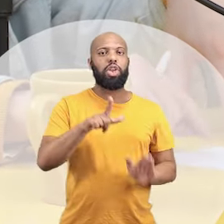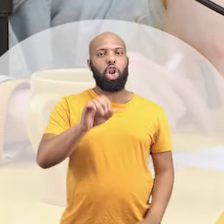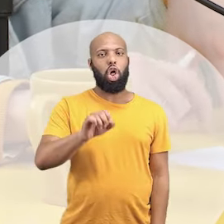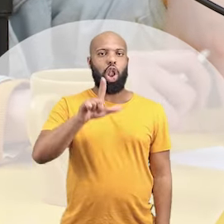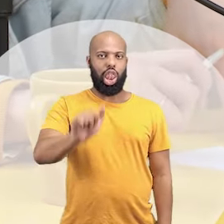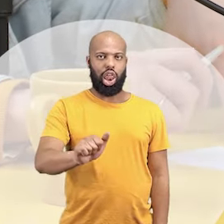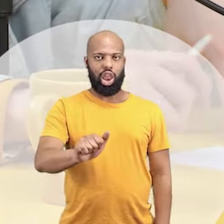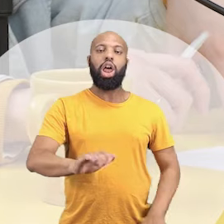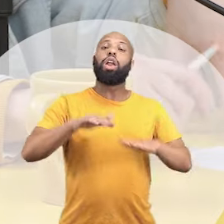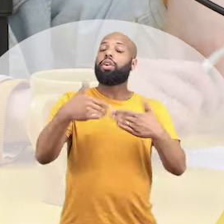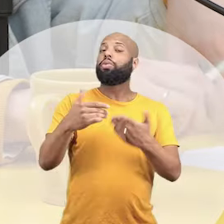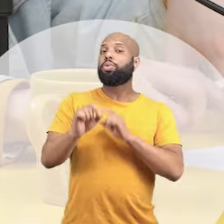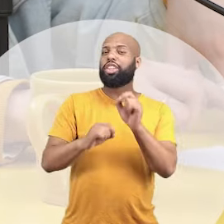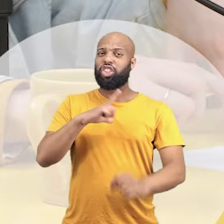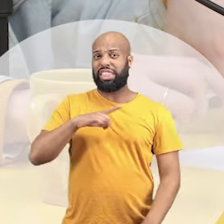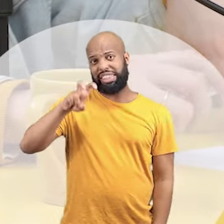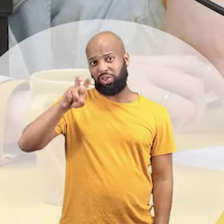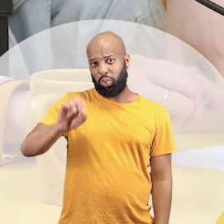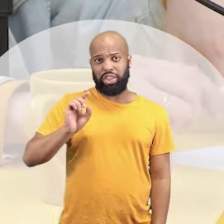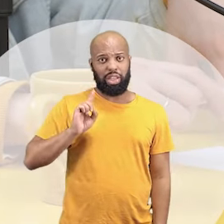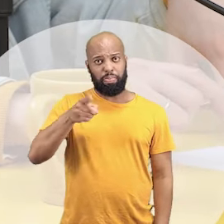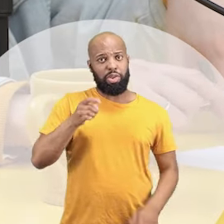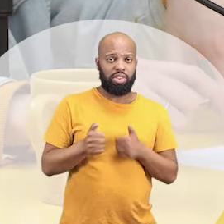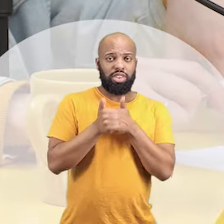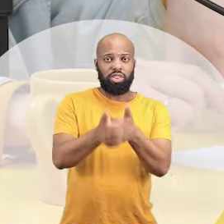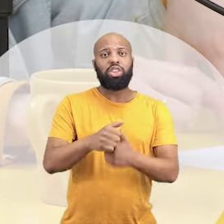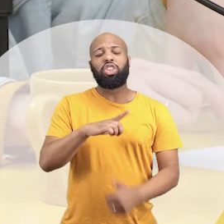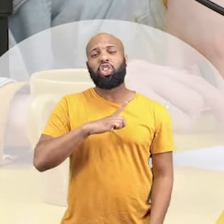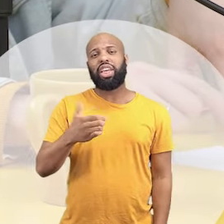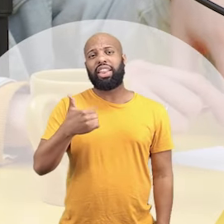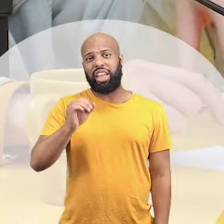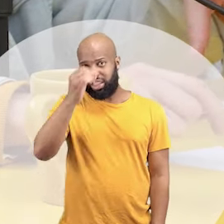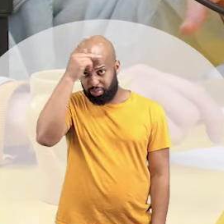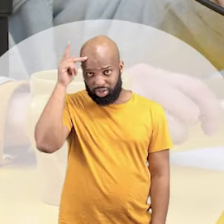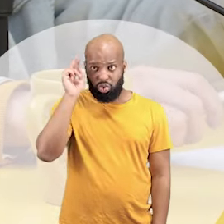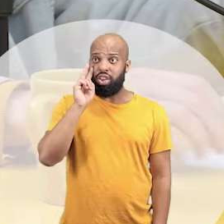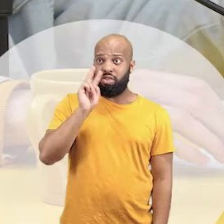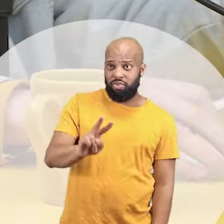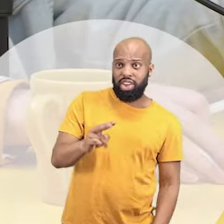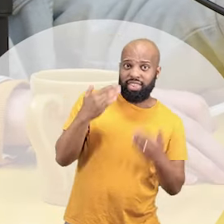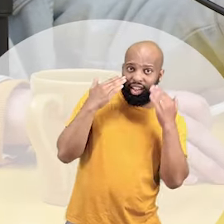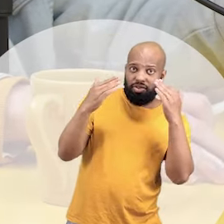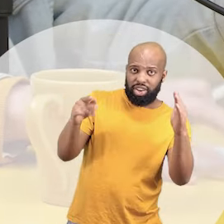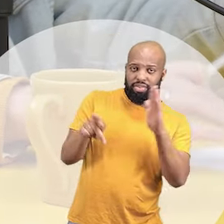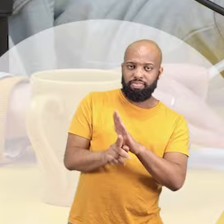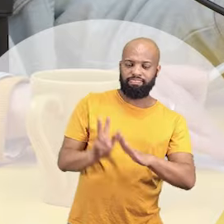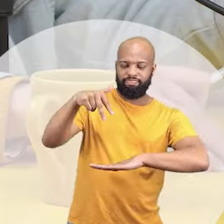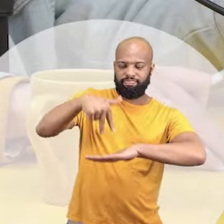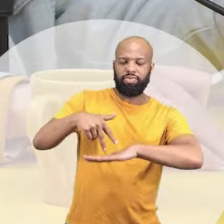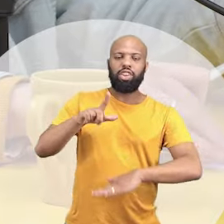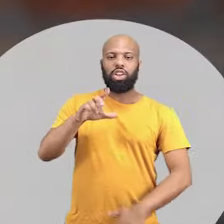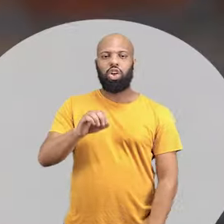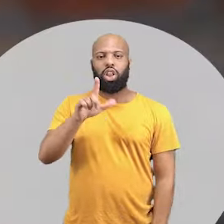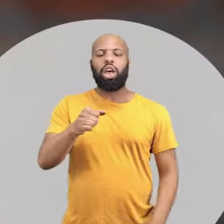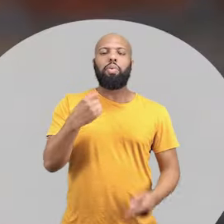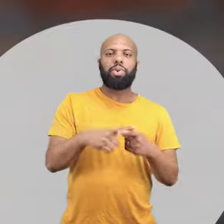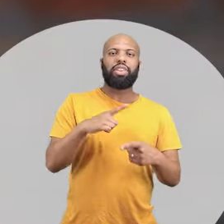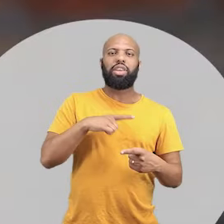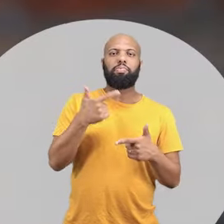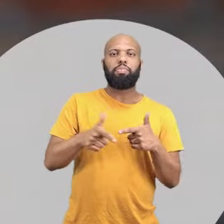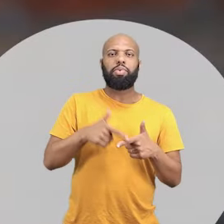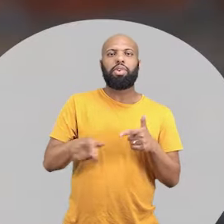e ela tinha tipo 50.000 seguidores tinha 10 pessoas vendo ela lá na frente do Lula né porque